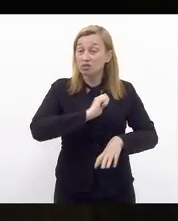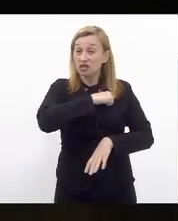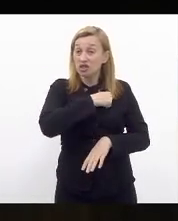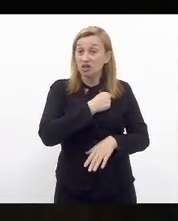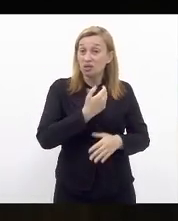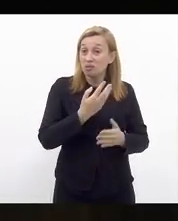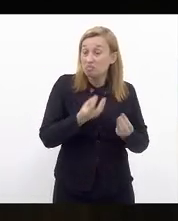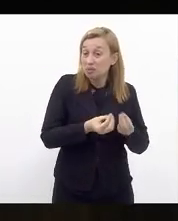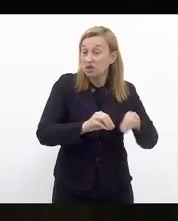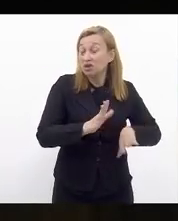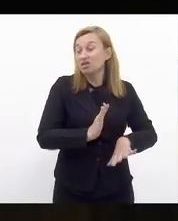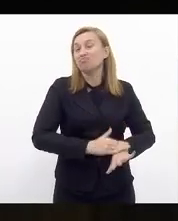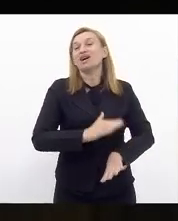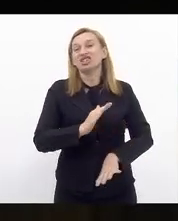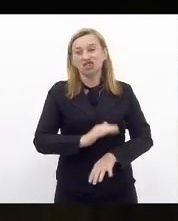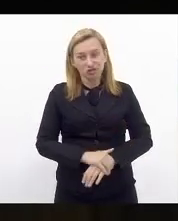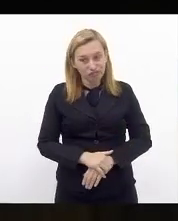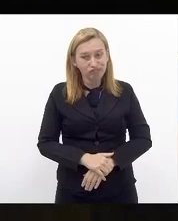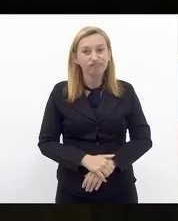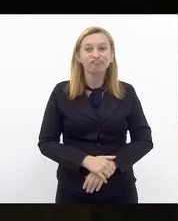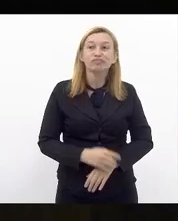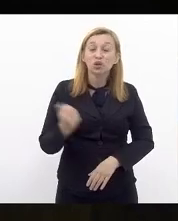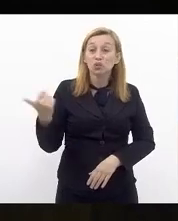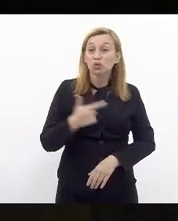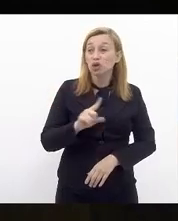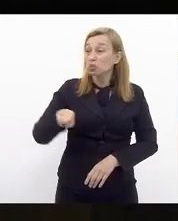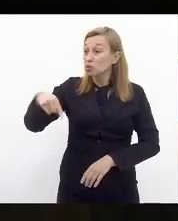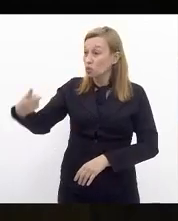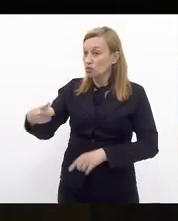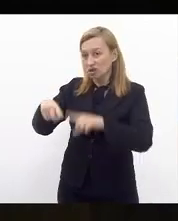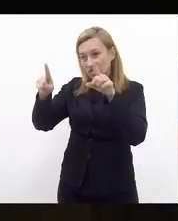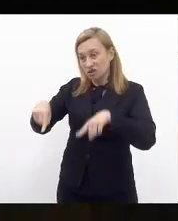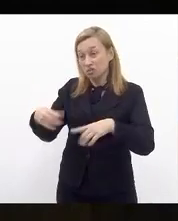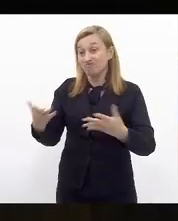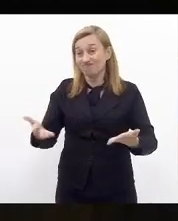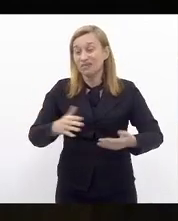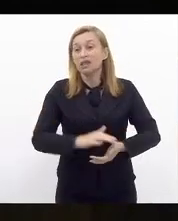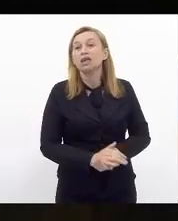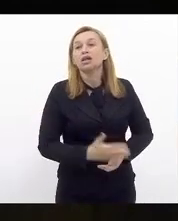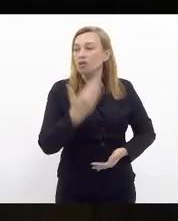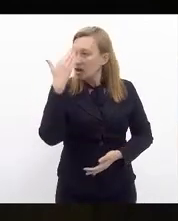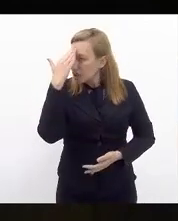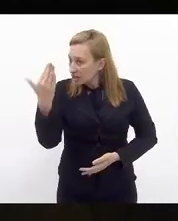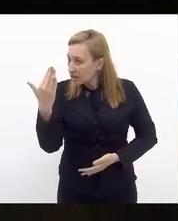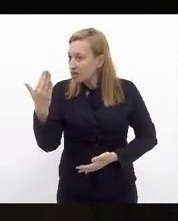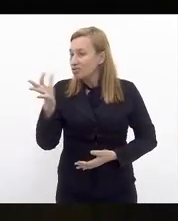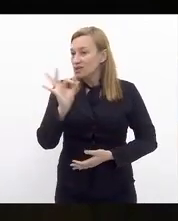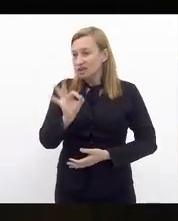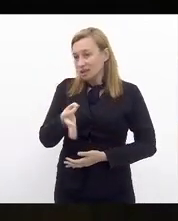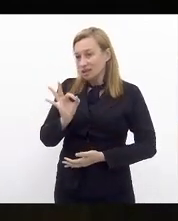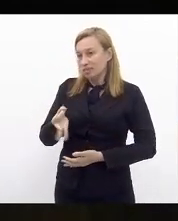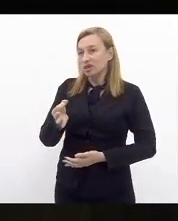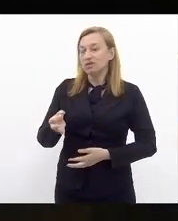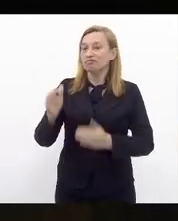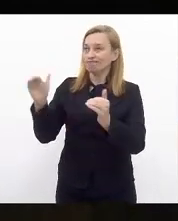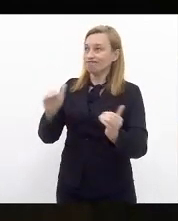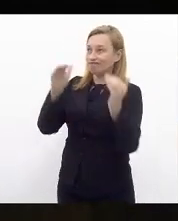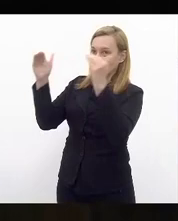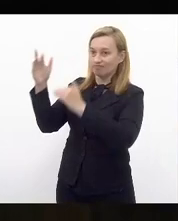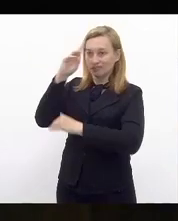né do que do que o conjunto dos demais servidores então agradeço profundamente a Vossa Excelência